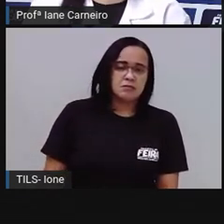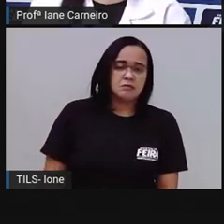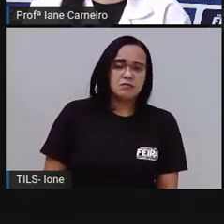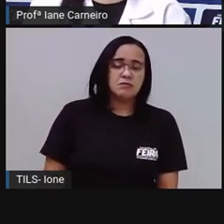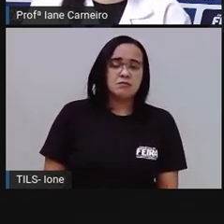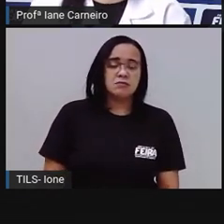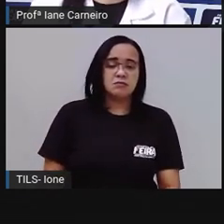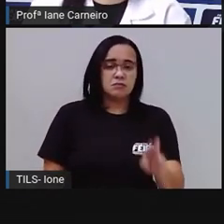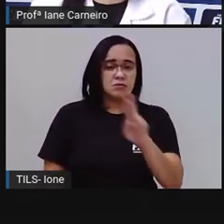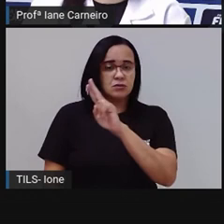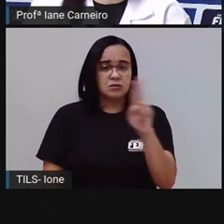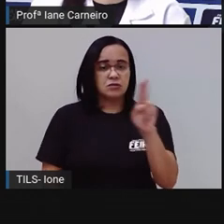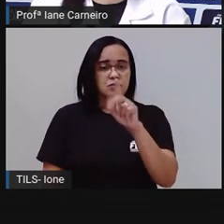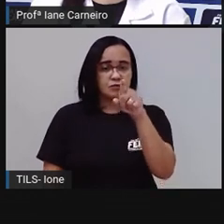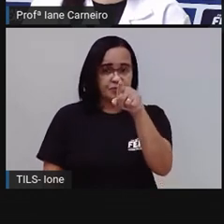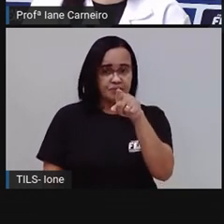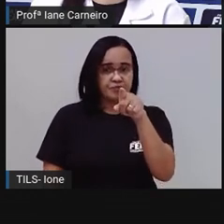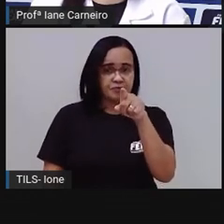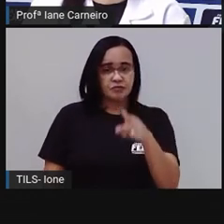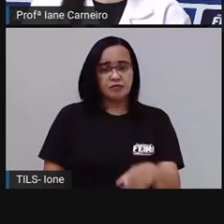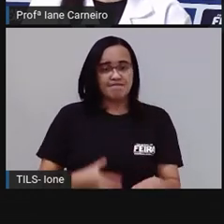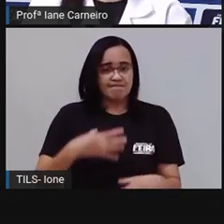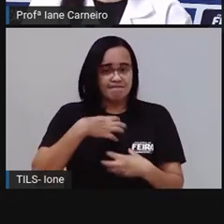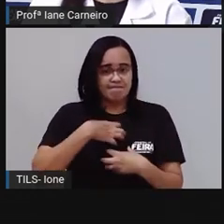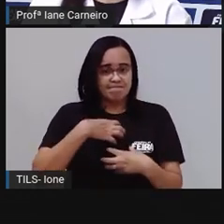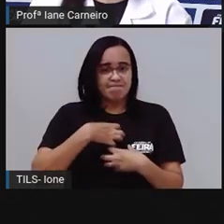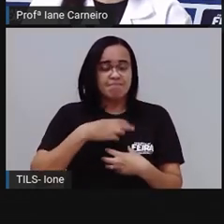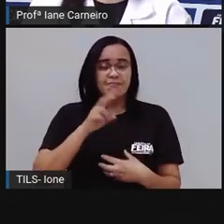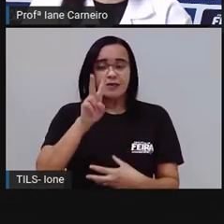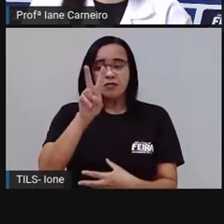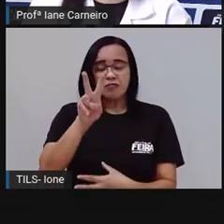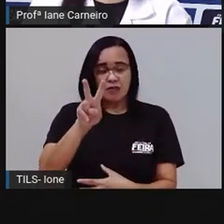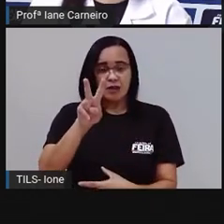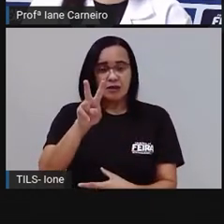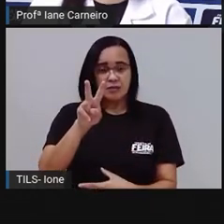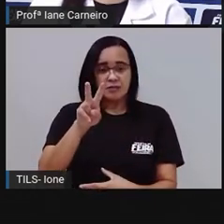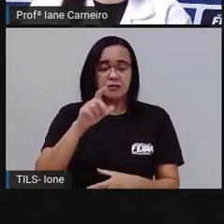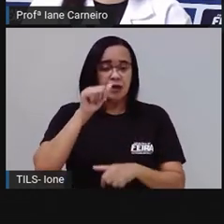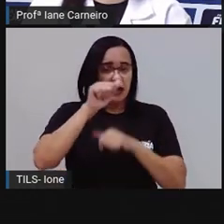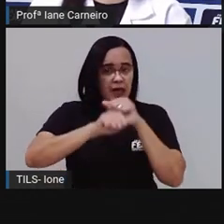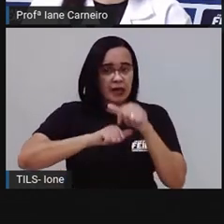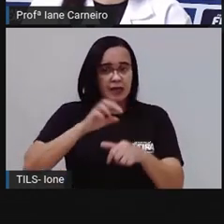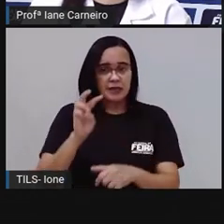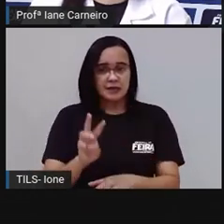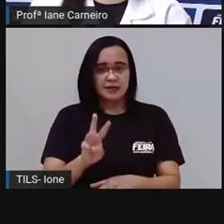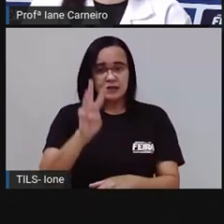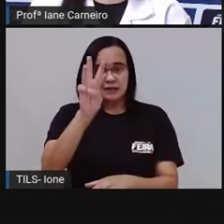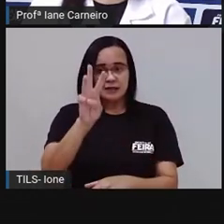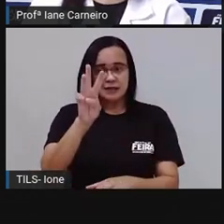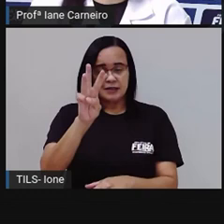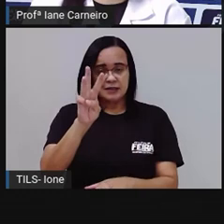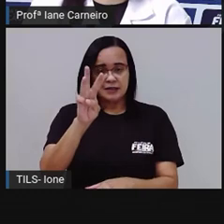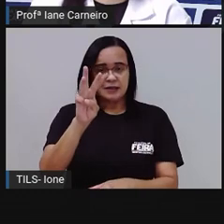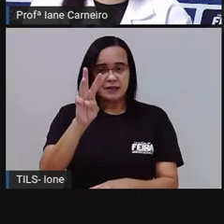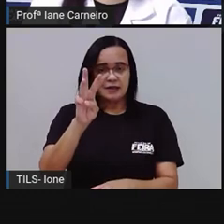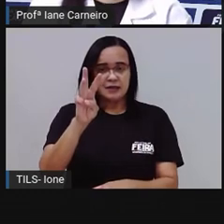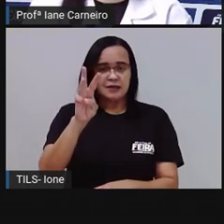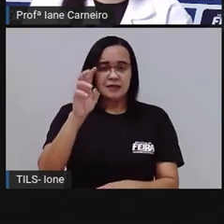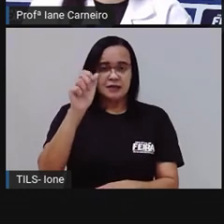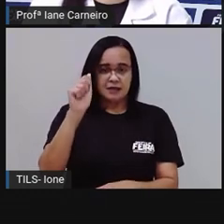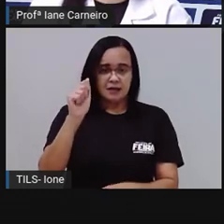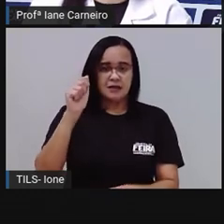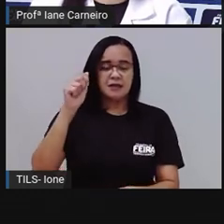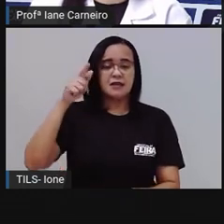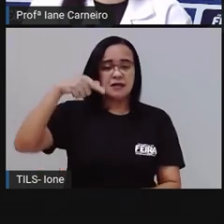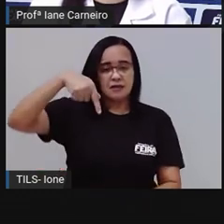Vá, vá, tá certo? Wagner. E nesse caso aqui vai ter o som de U, Wendel.